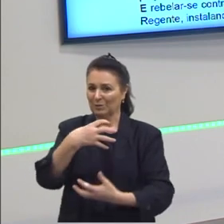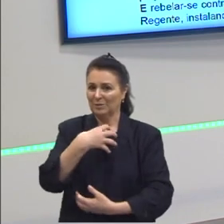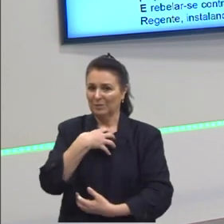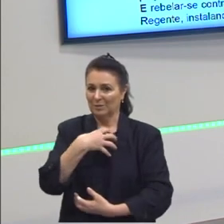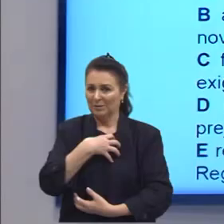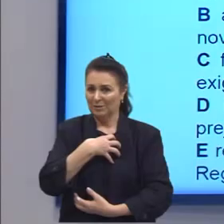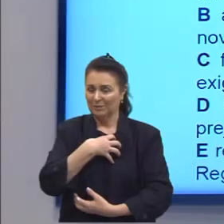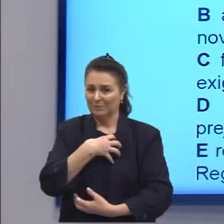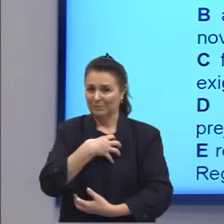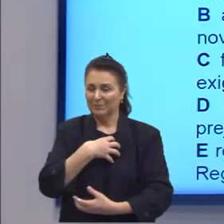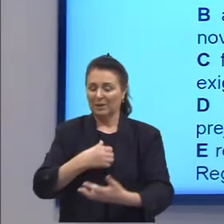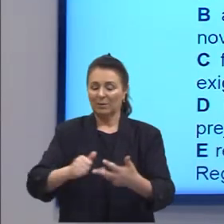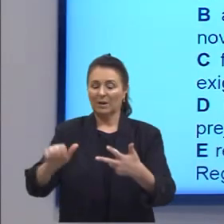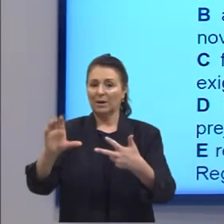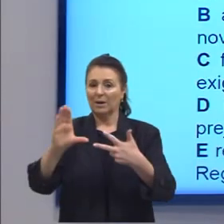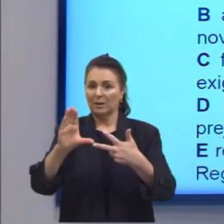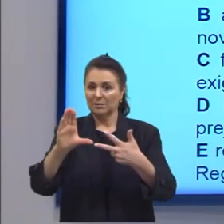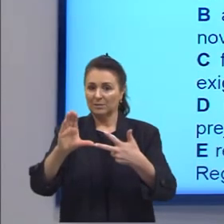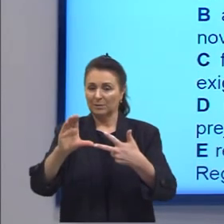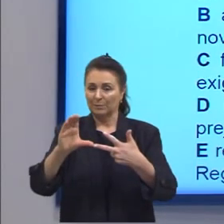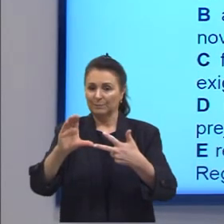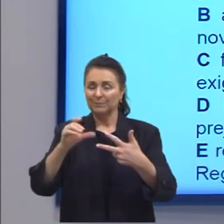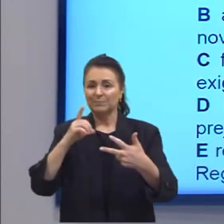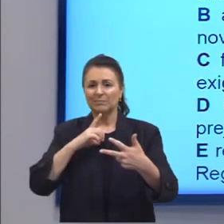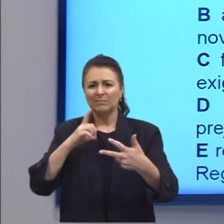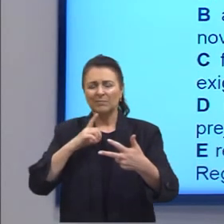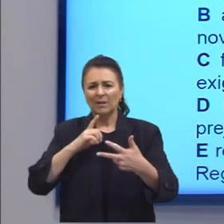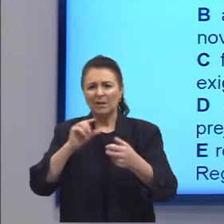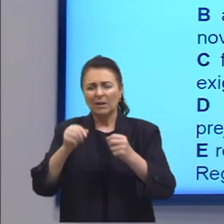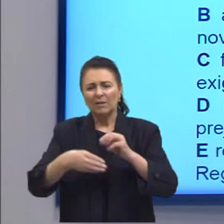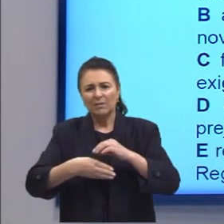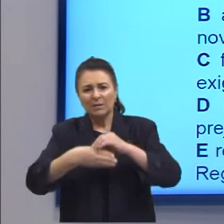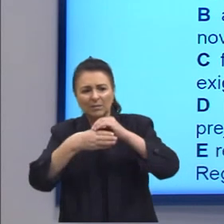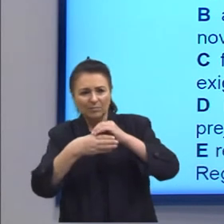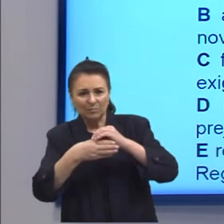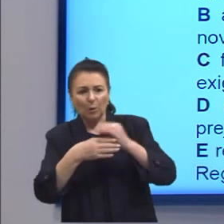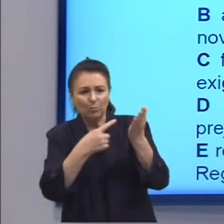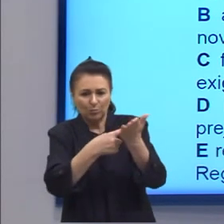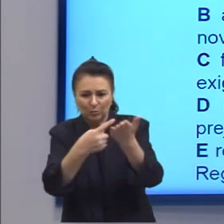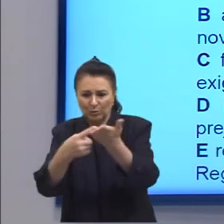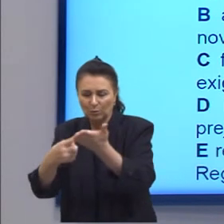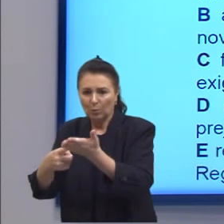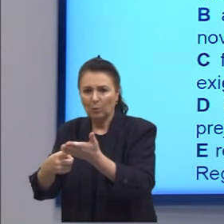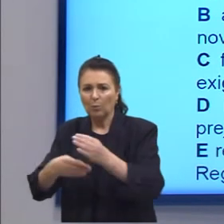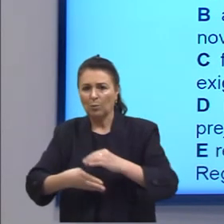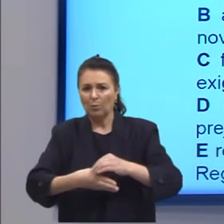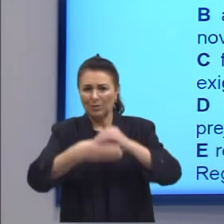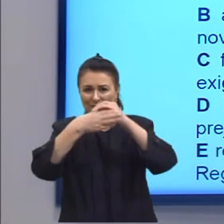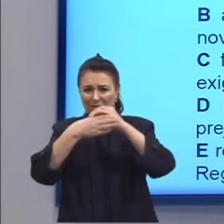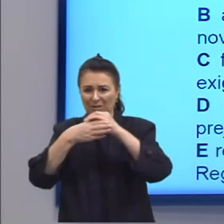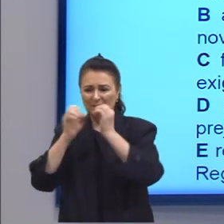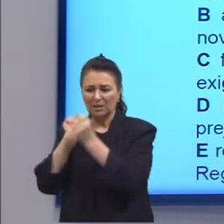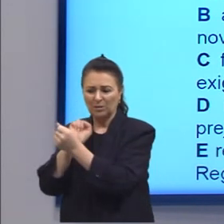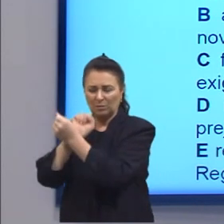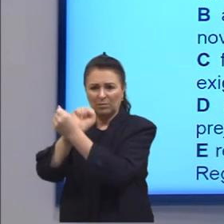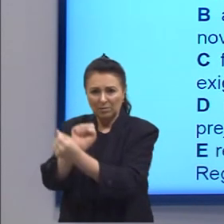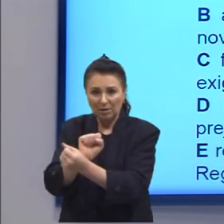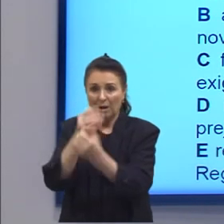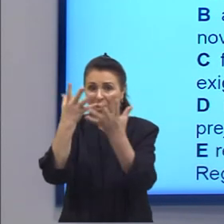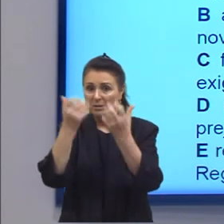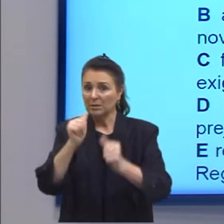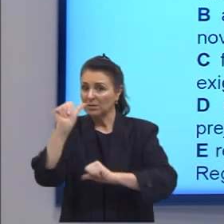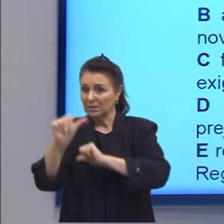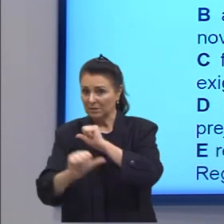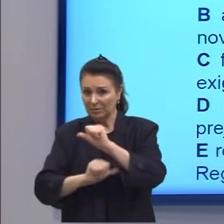Tumblr a se firmar alianças com as lideranças escravas permitindo a promoção de mudanças